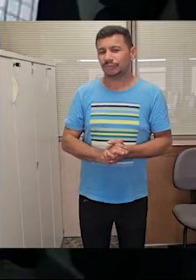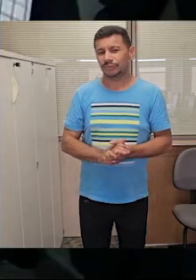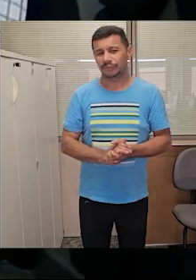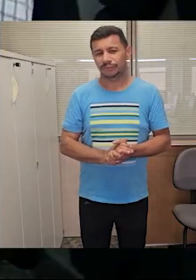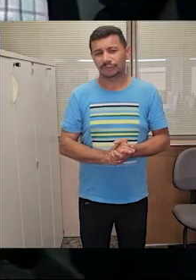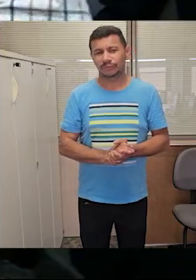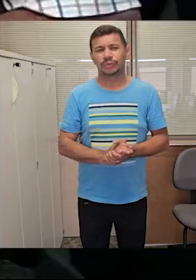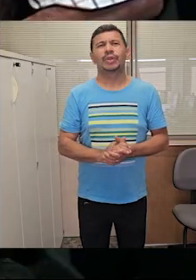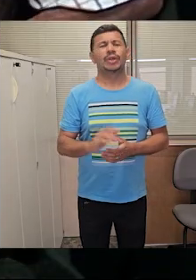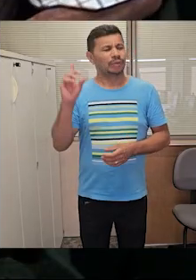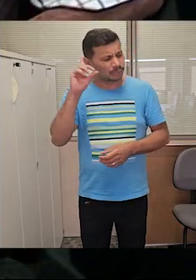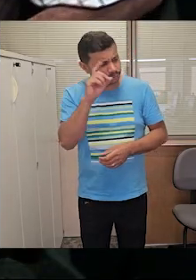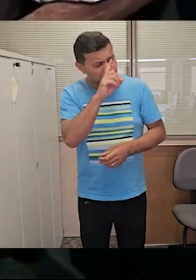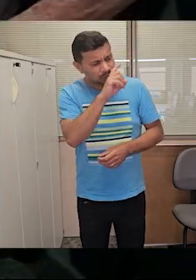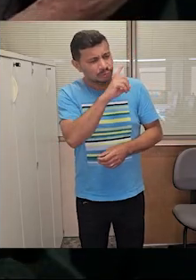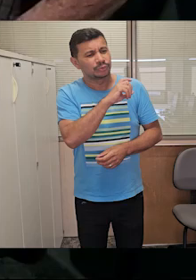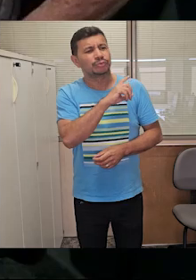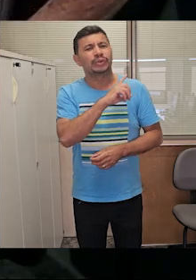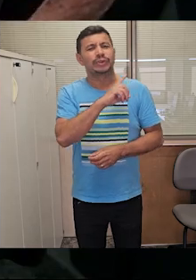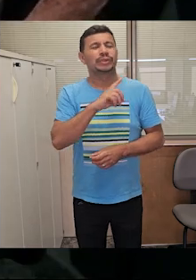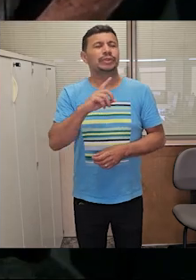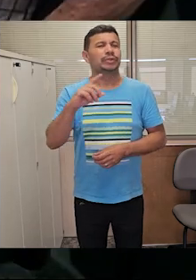Roque. Muito difíceis, né?